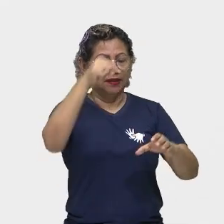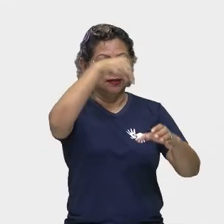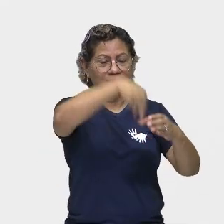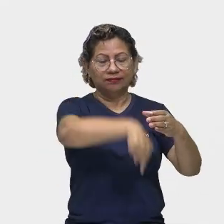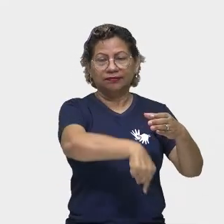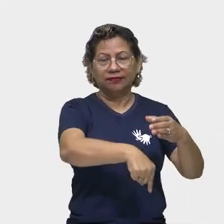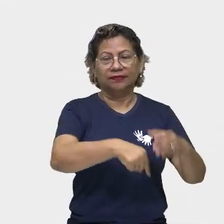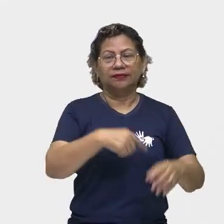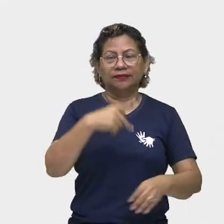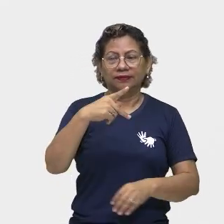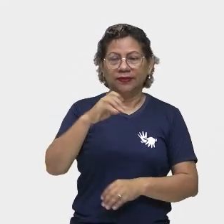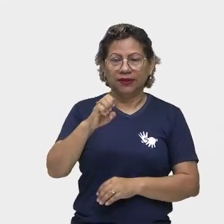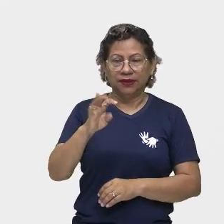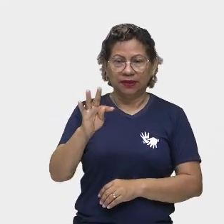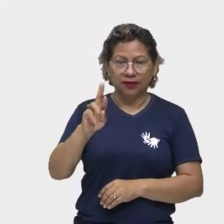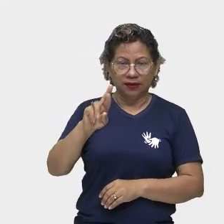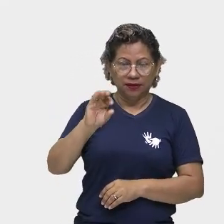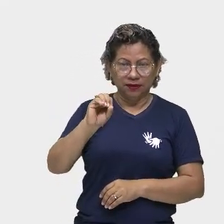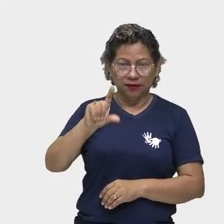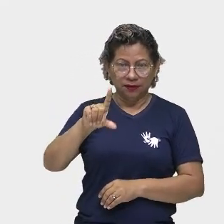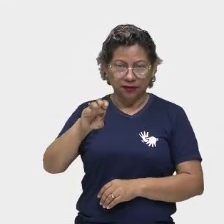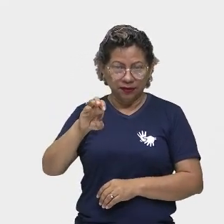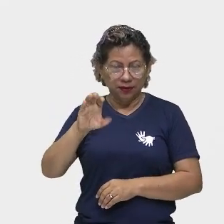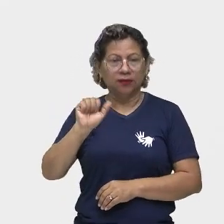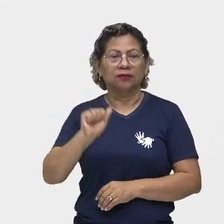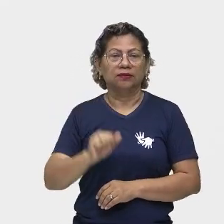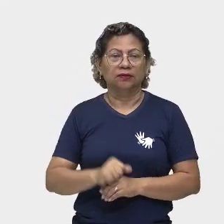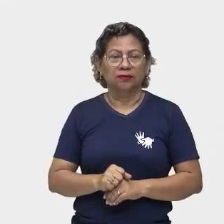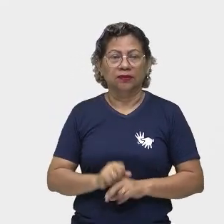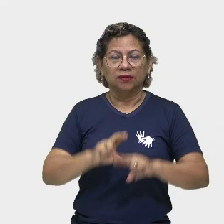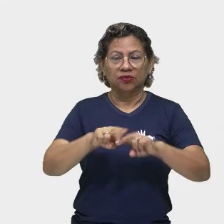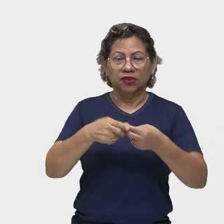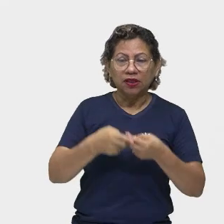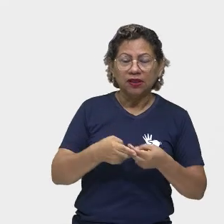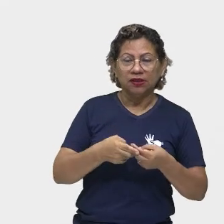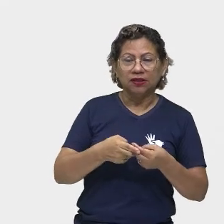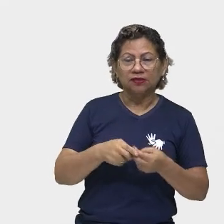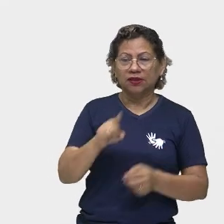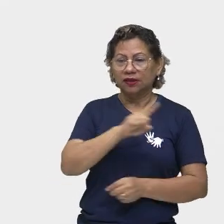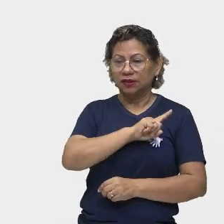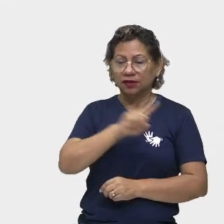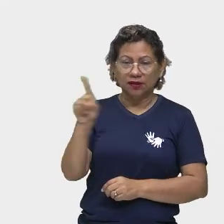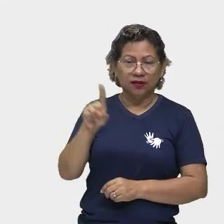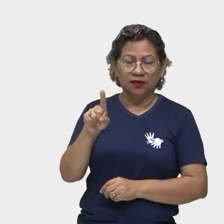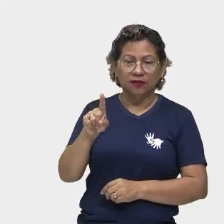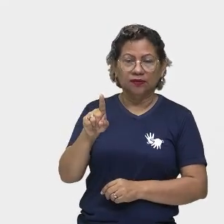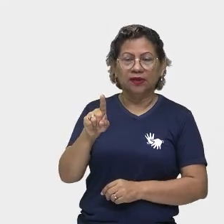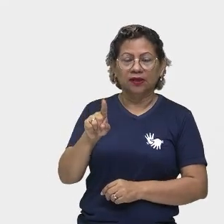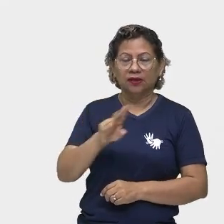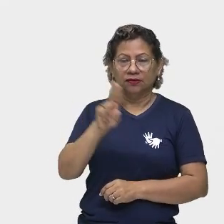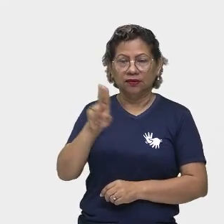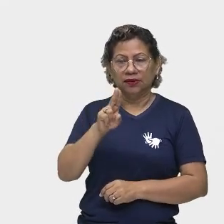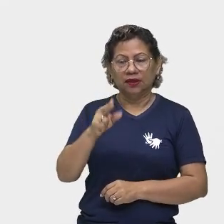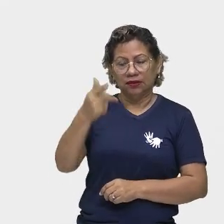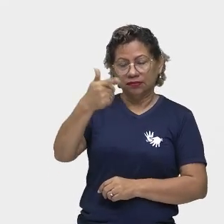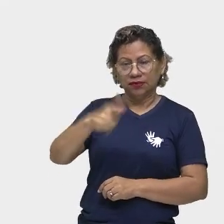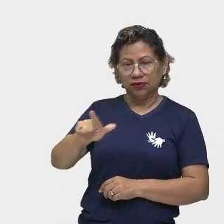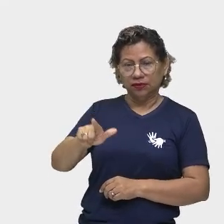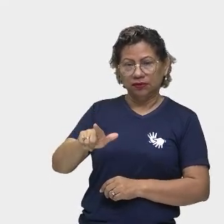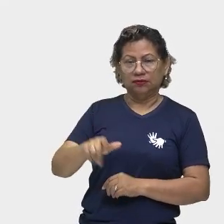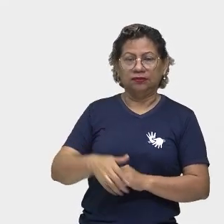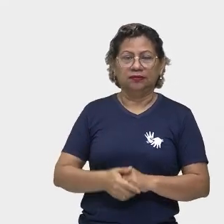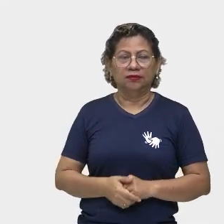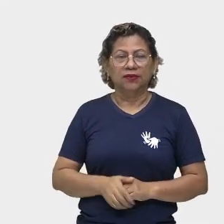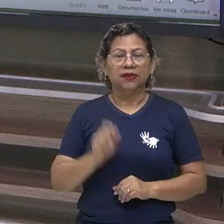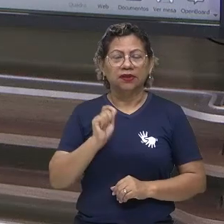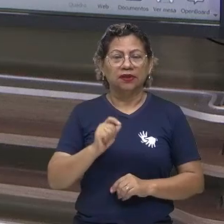combustível fóssil, trata-se de uma fonte de energia não renovável, tá bom? Então, quem marcou a alternativa D